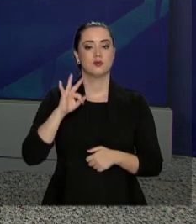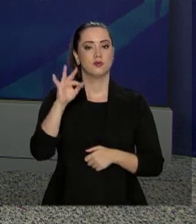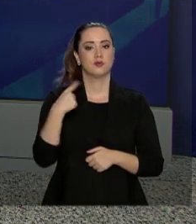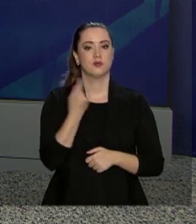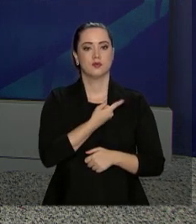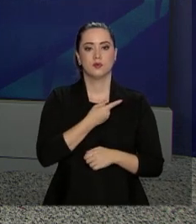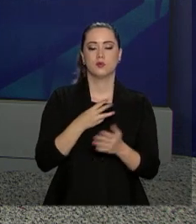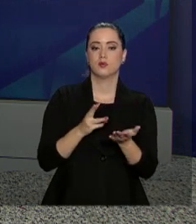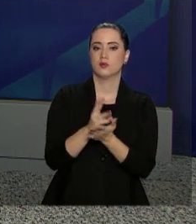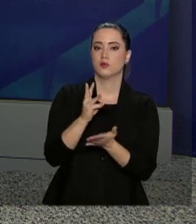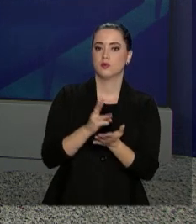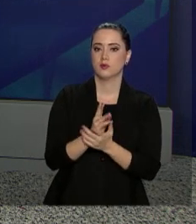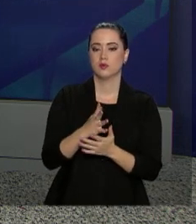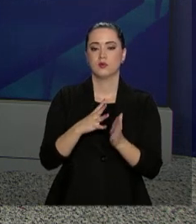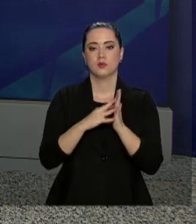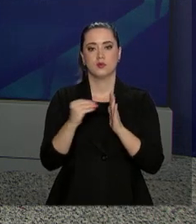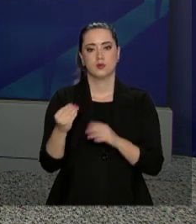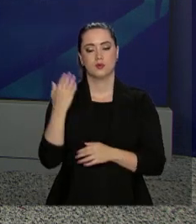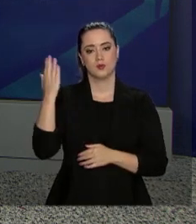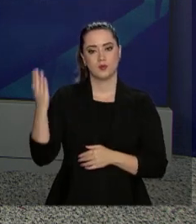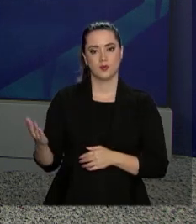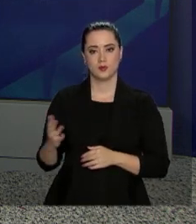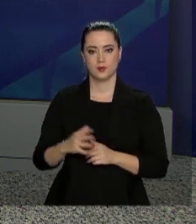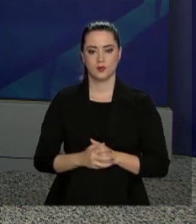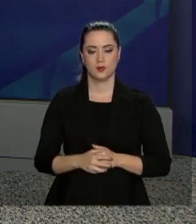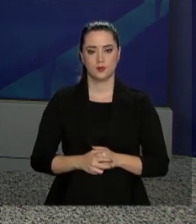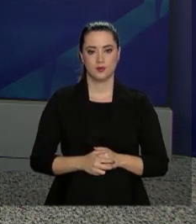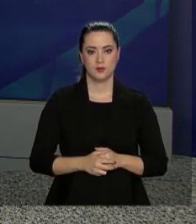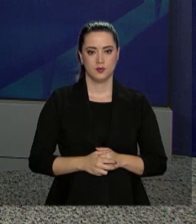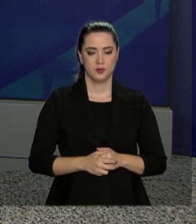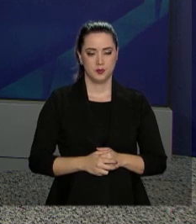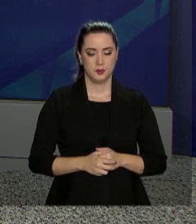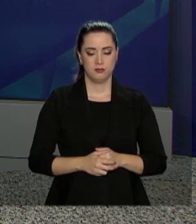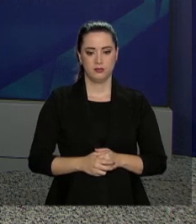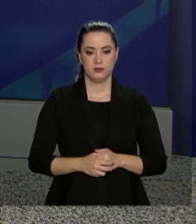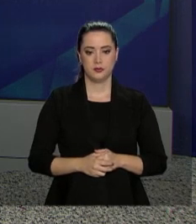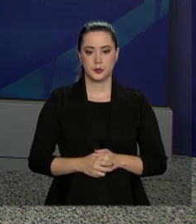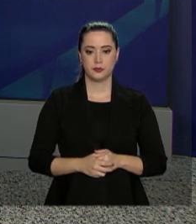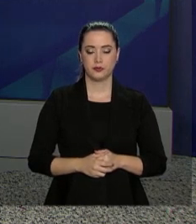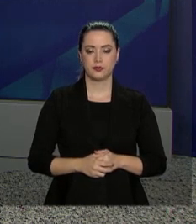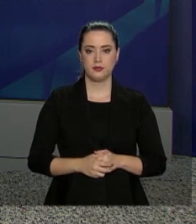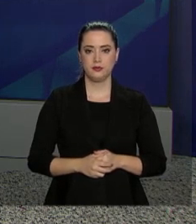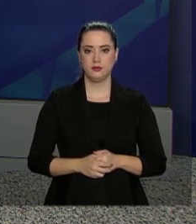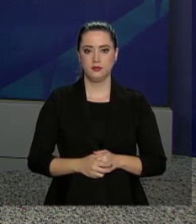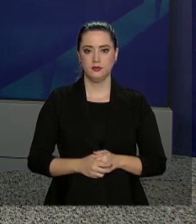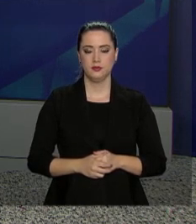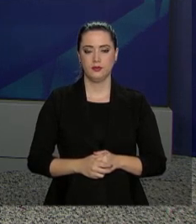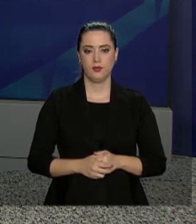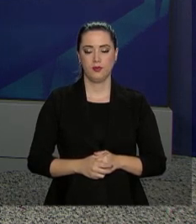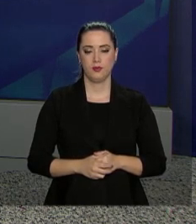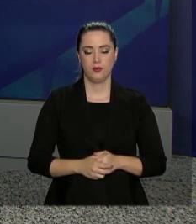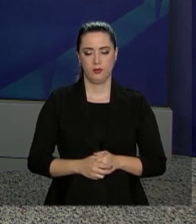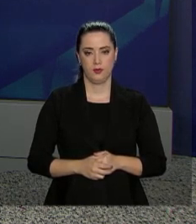governo federal para o nosso WhatsApp. Então, anote aí, é 619-9867